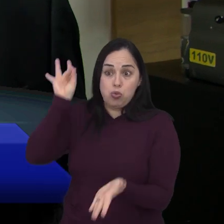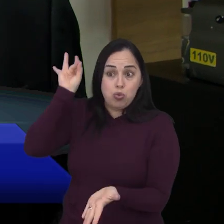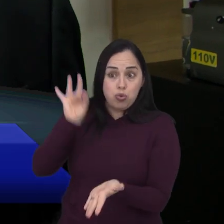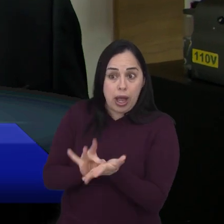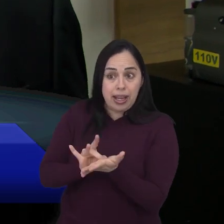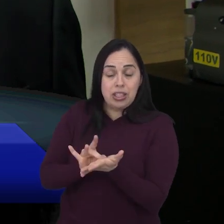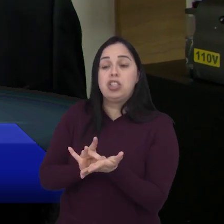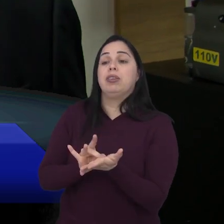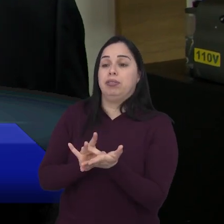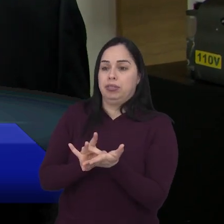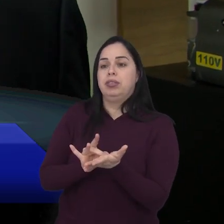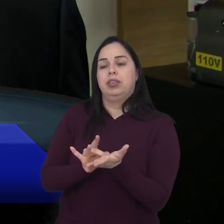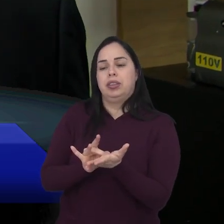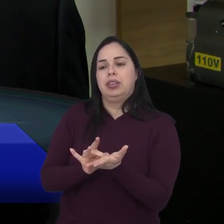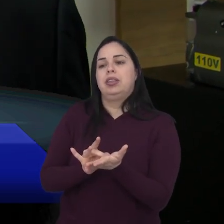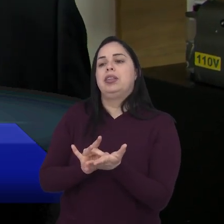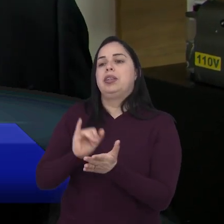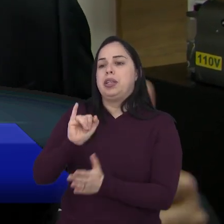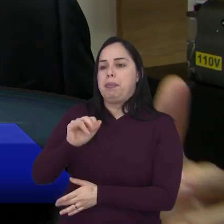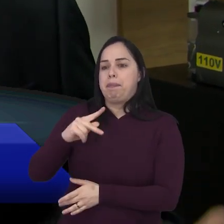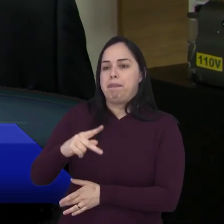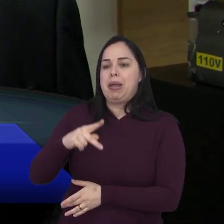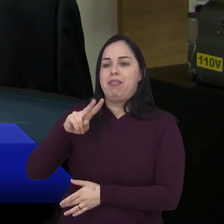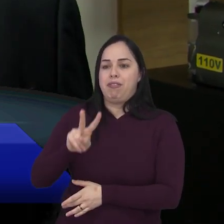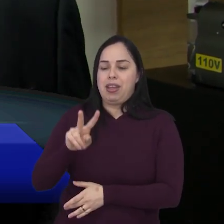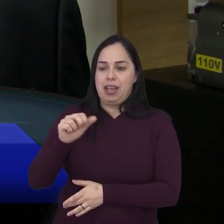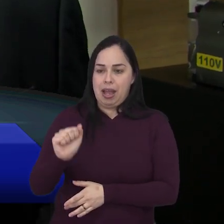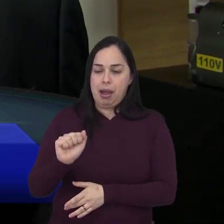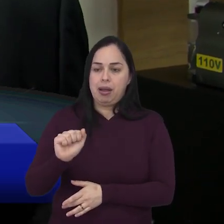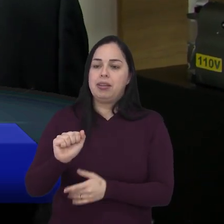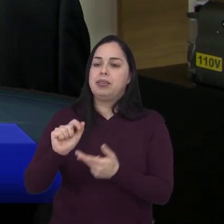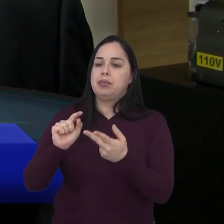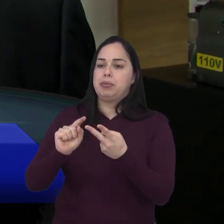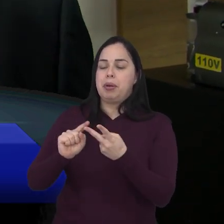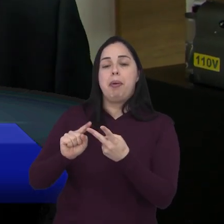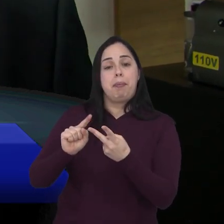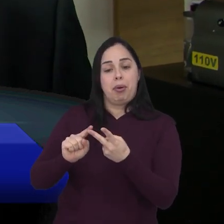no site oficial da Fazenda Estadual, né,